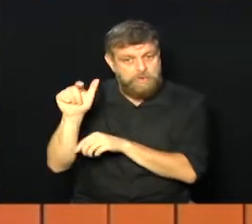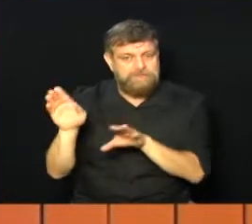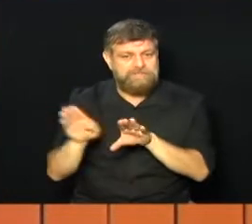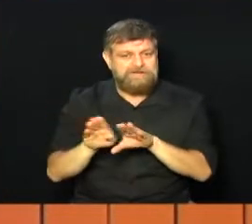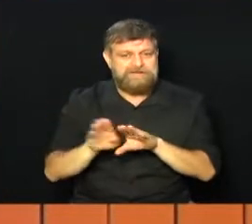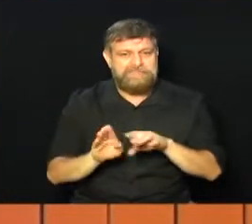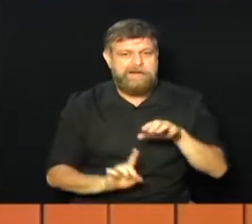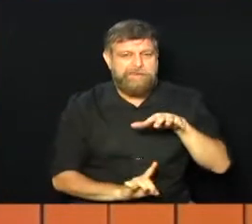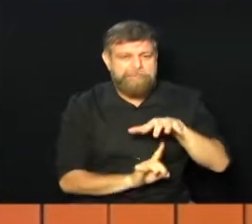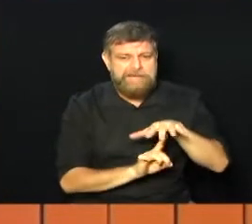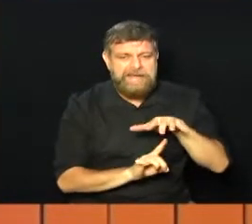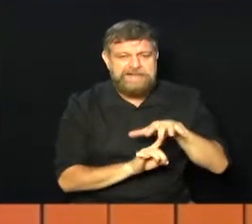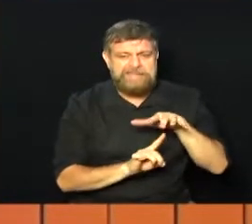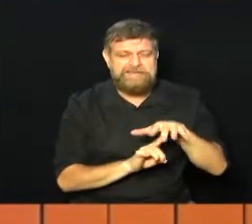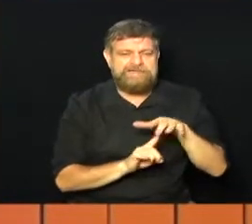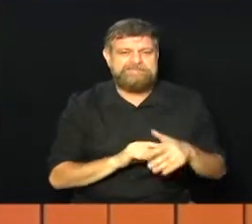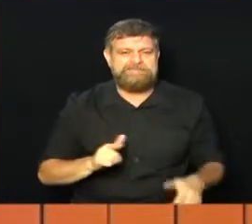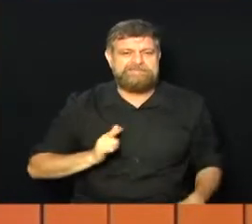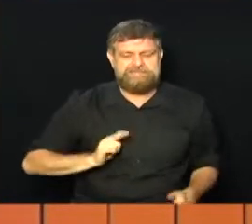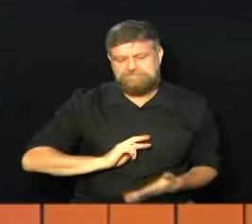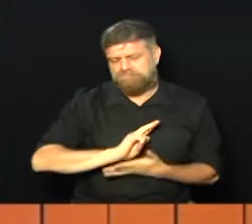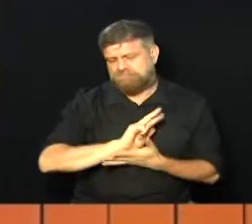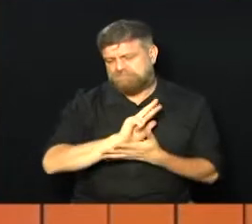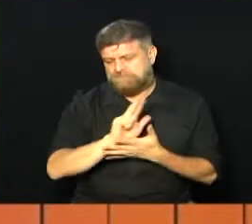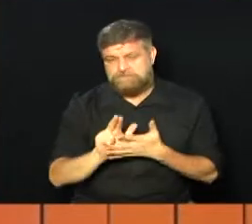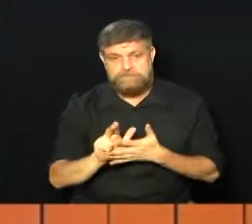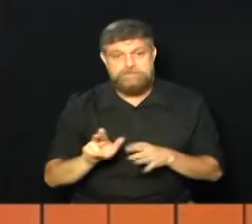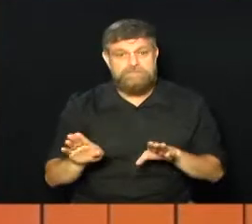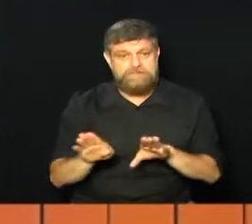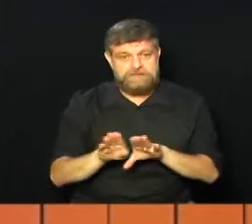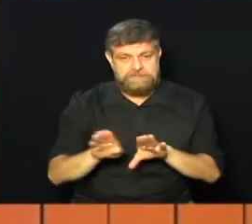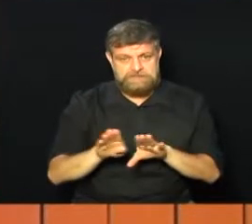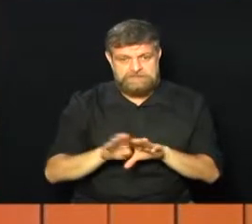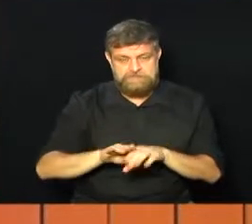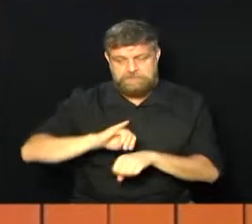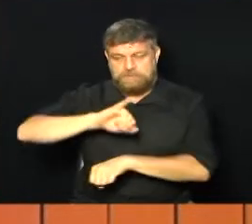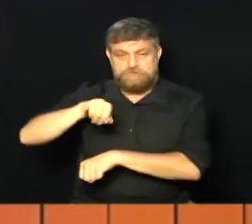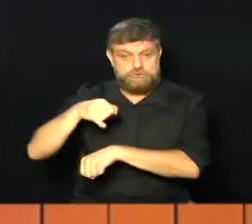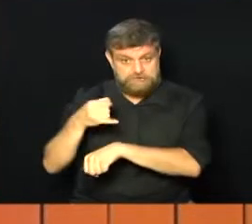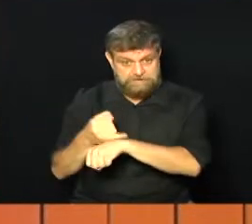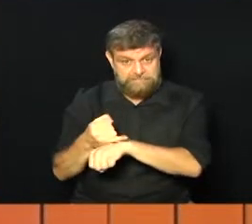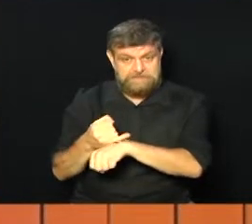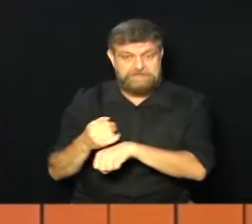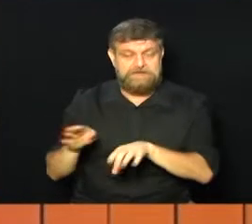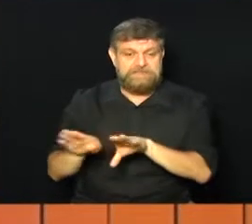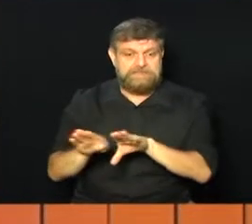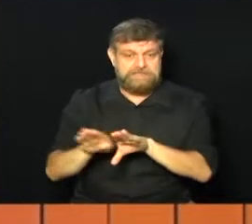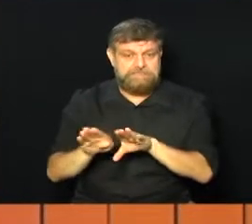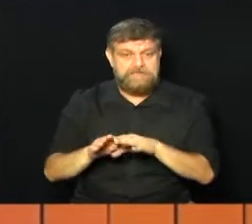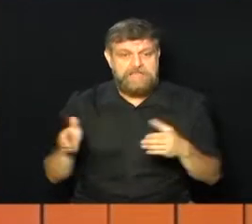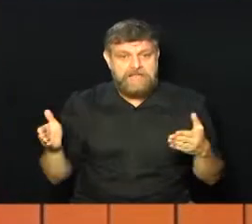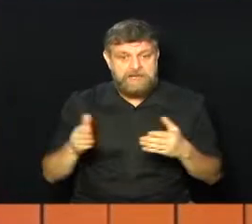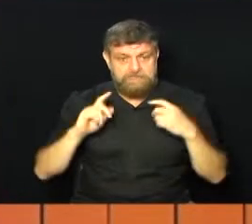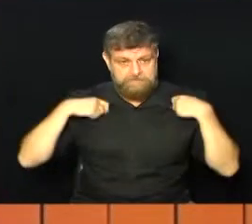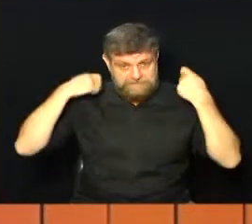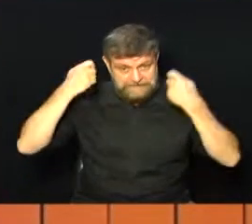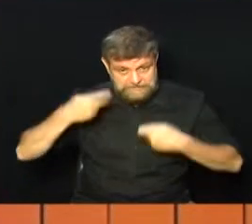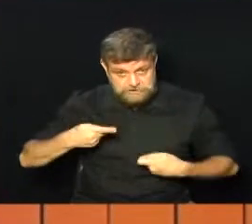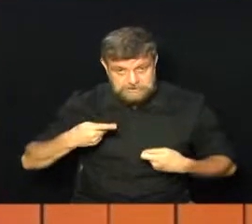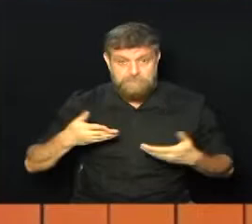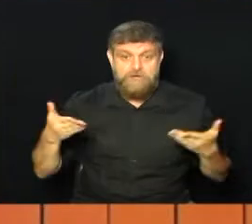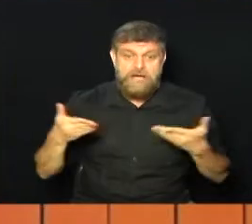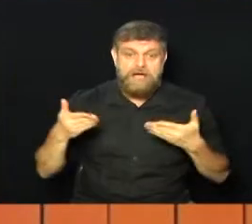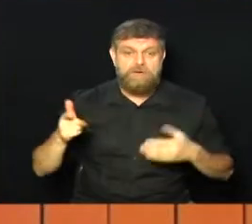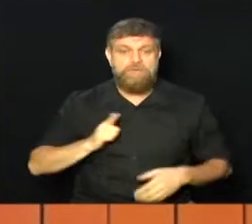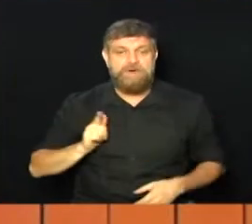São Caetano, futebol da Sérvia, Joinville Bragantino e agora é treinador do Sub-20 da Ponte